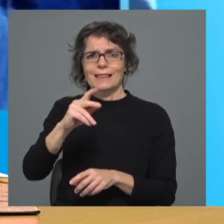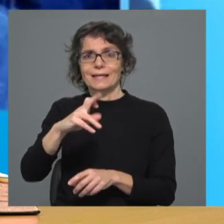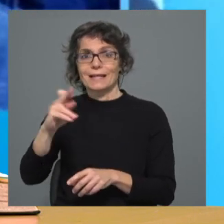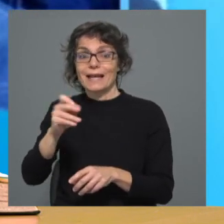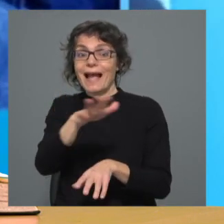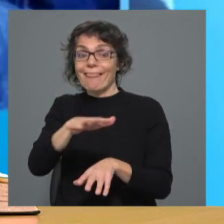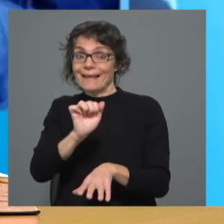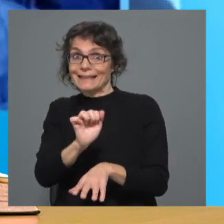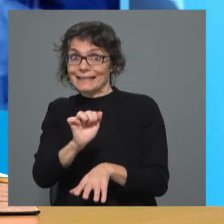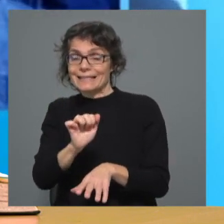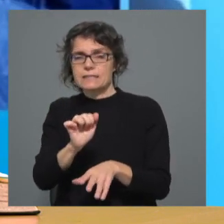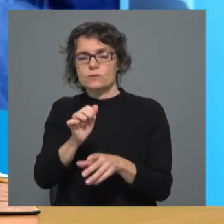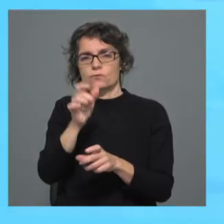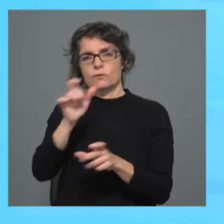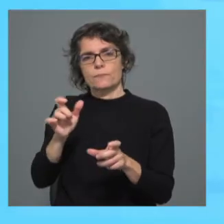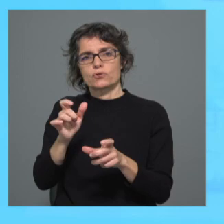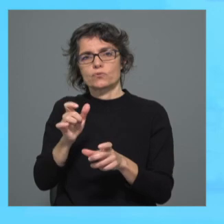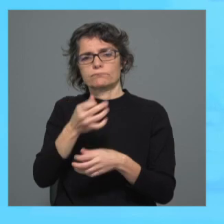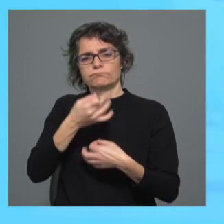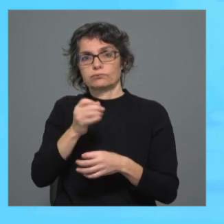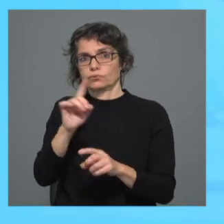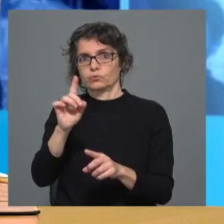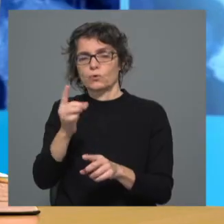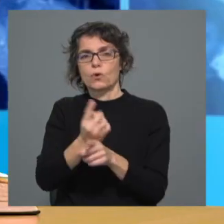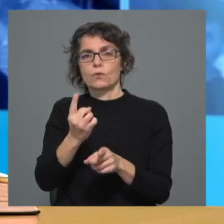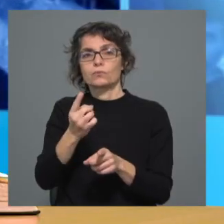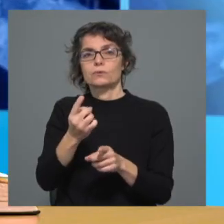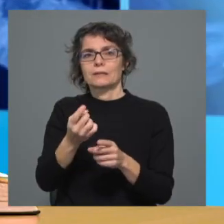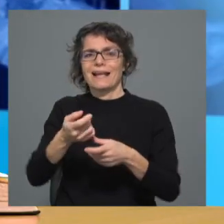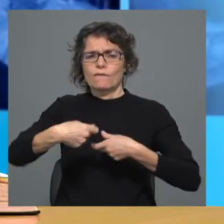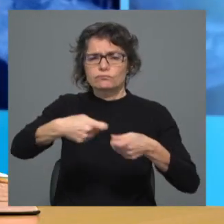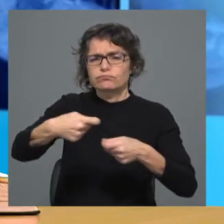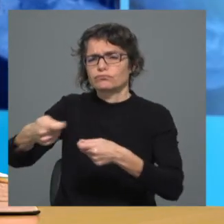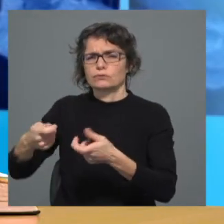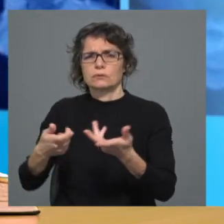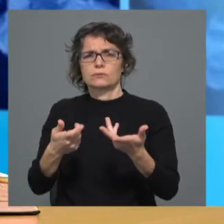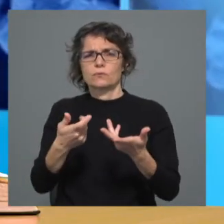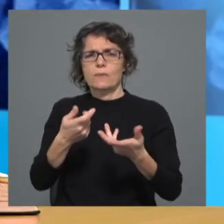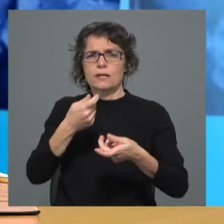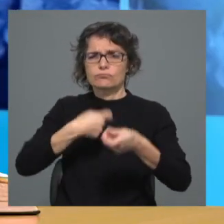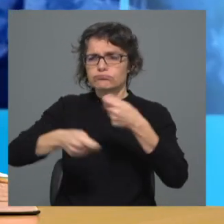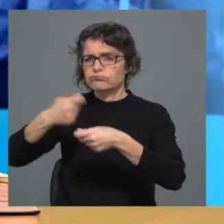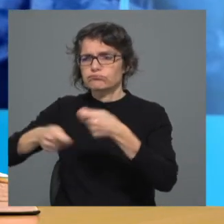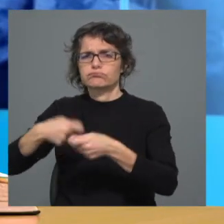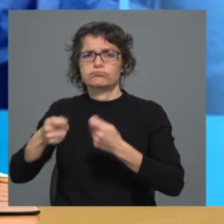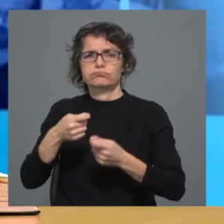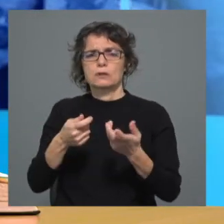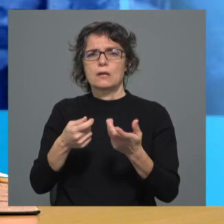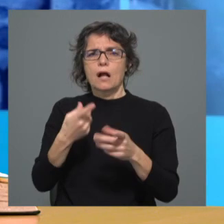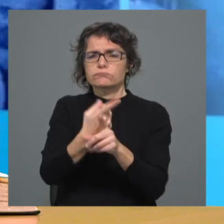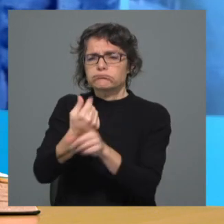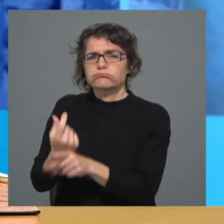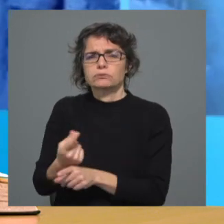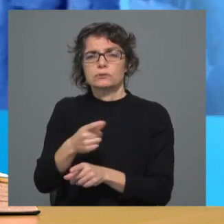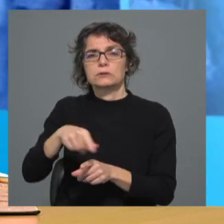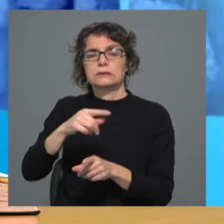muito, muito paganizadas. Porquê? Por causa do comércio abundantíssimo que girava naquelas zonas,